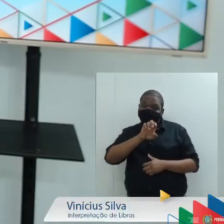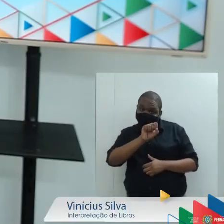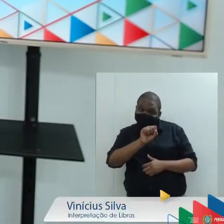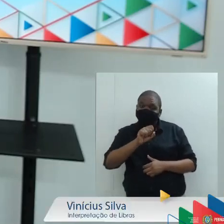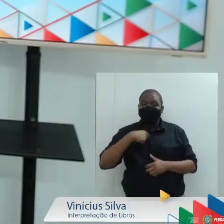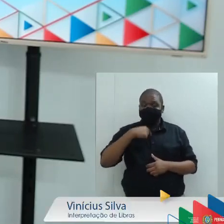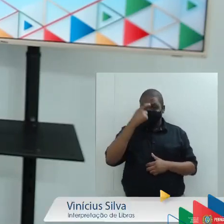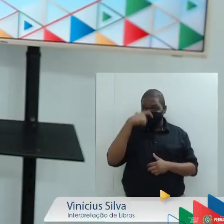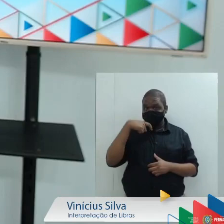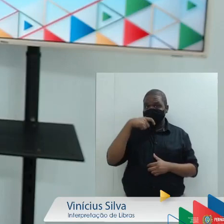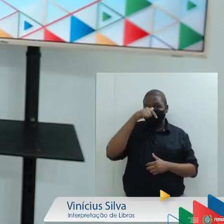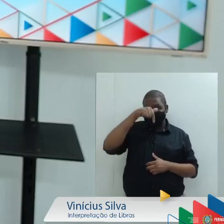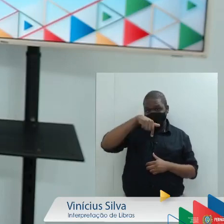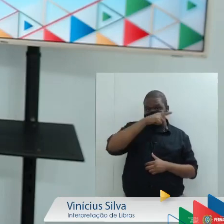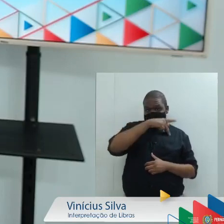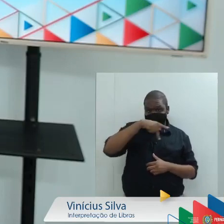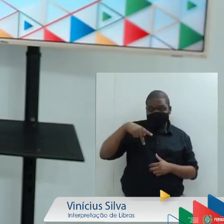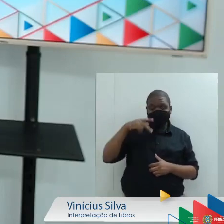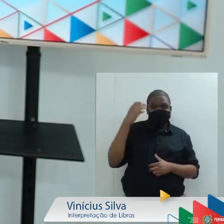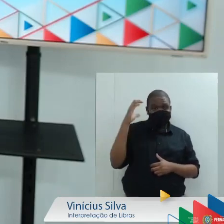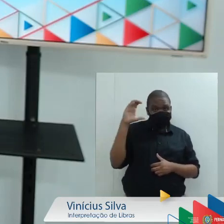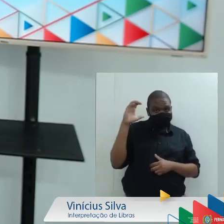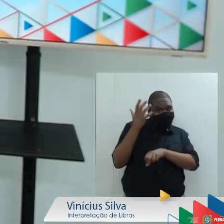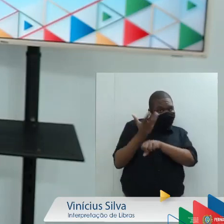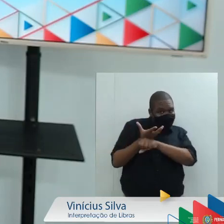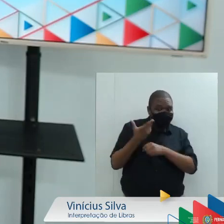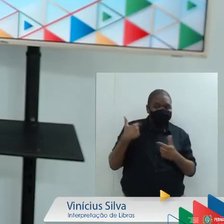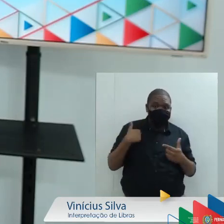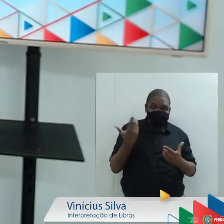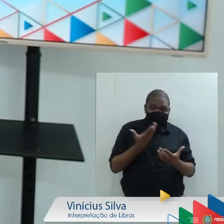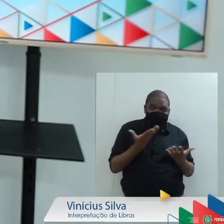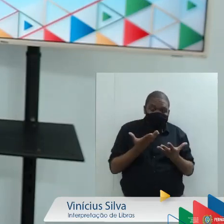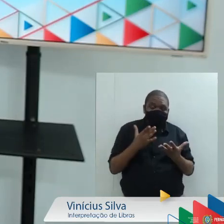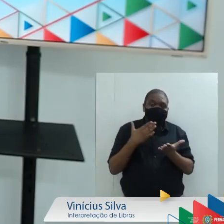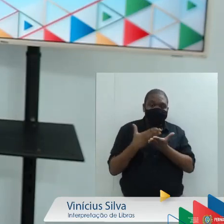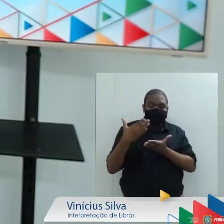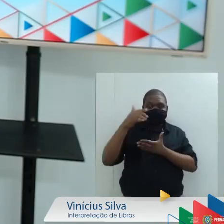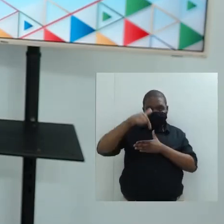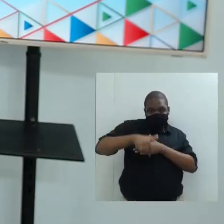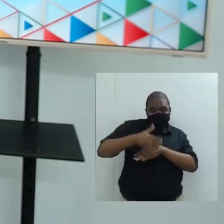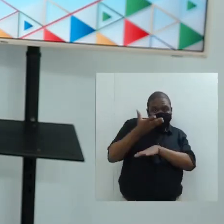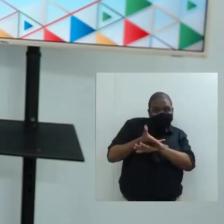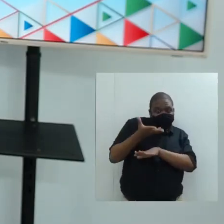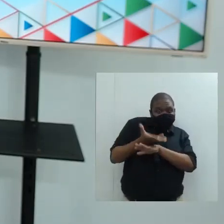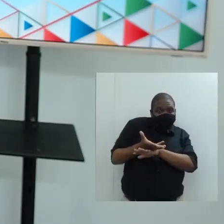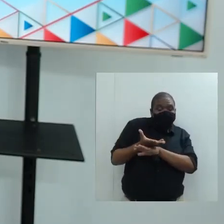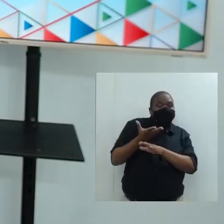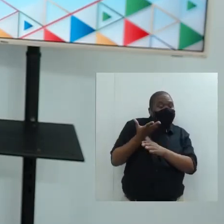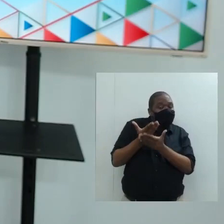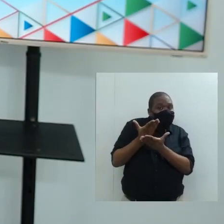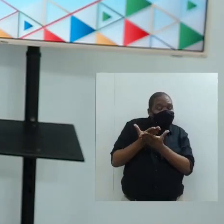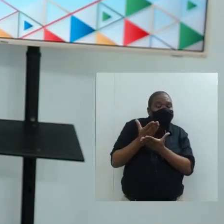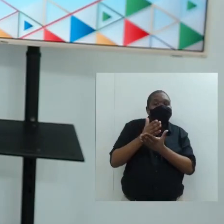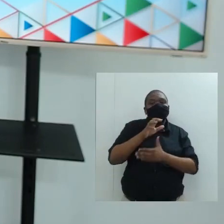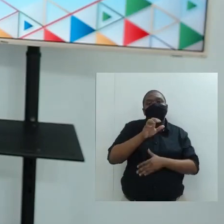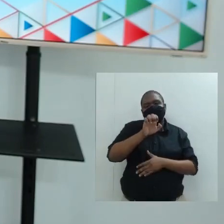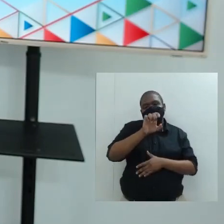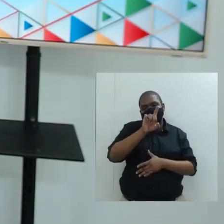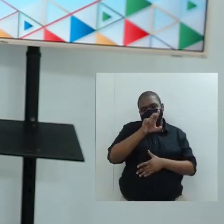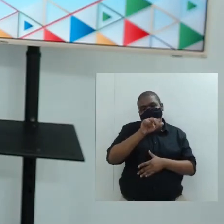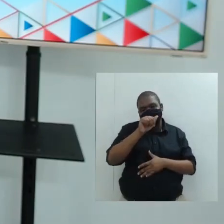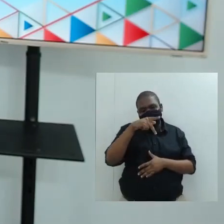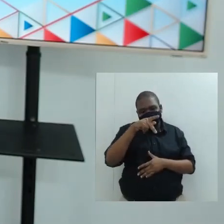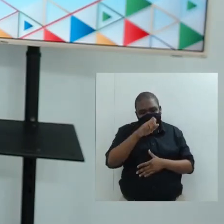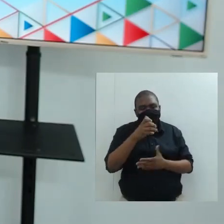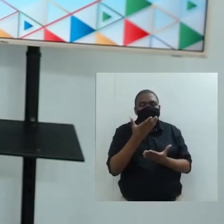de Ciências e hoje nós iremos começar mais uma aula do EducaPE. Nós iremos para a aula número